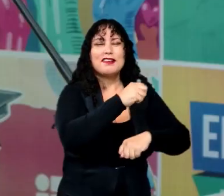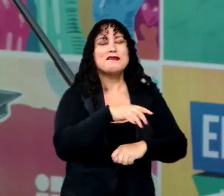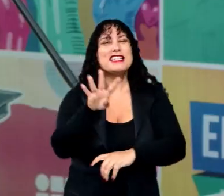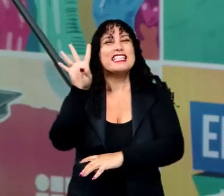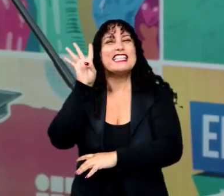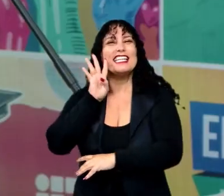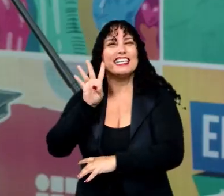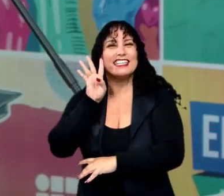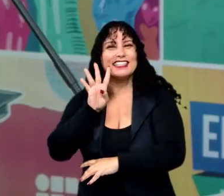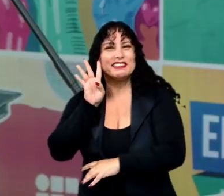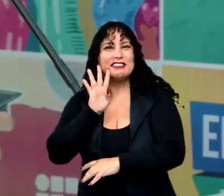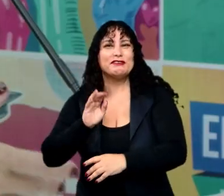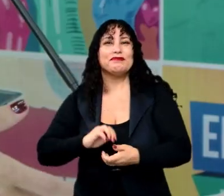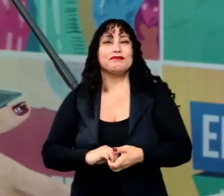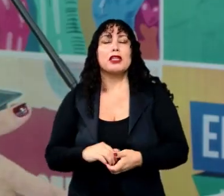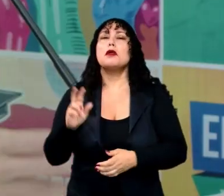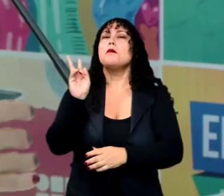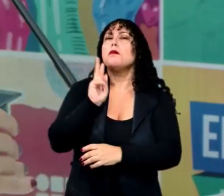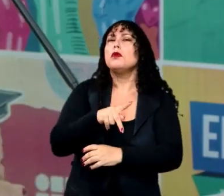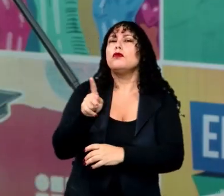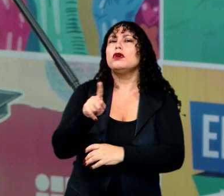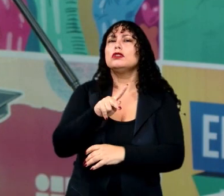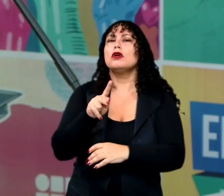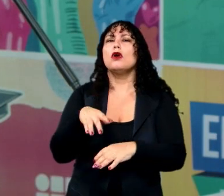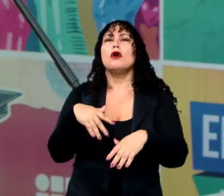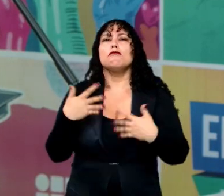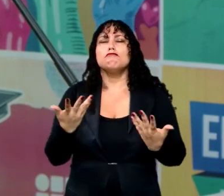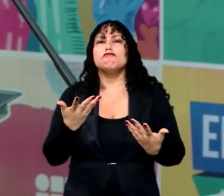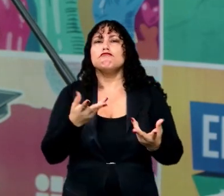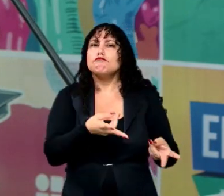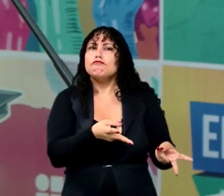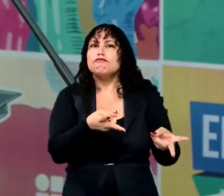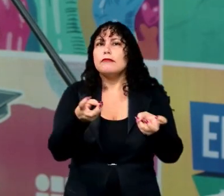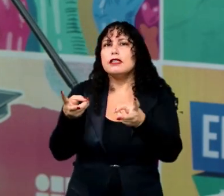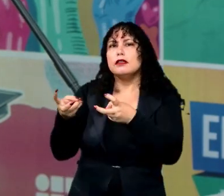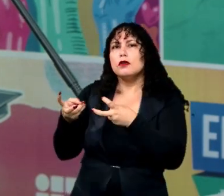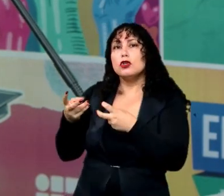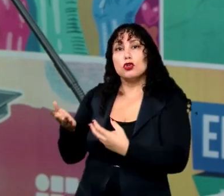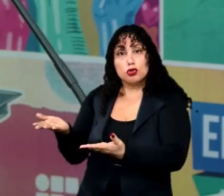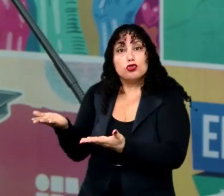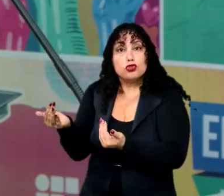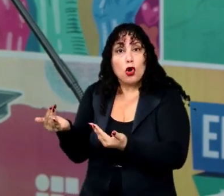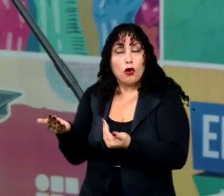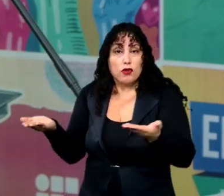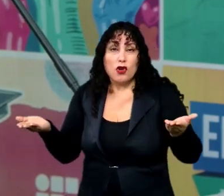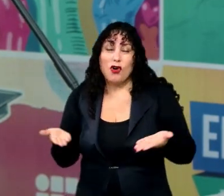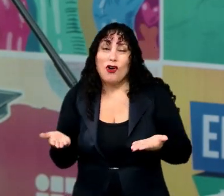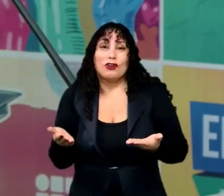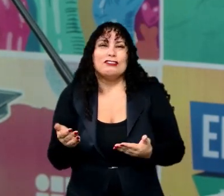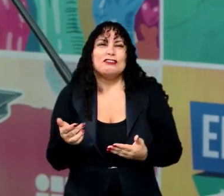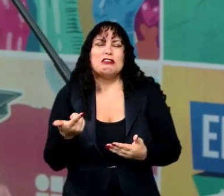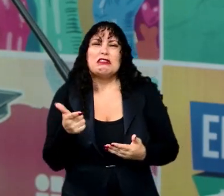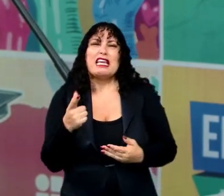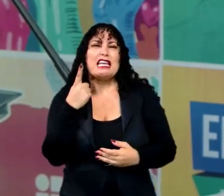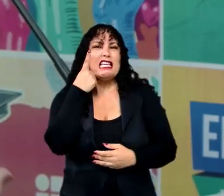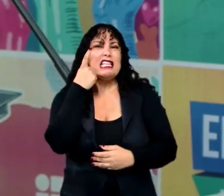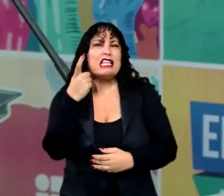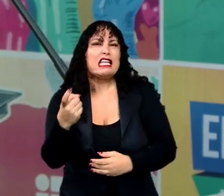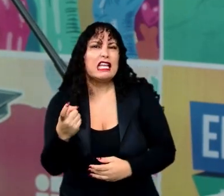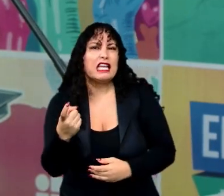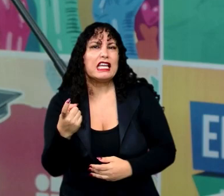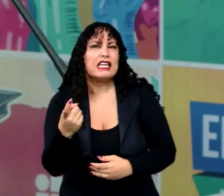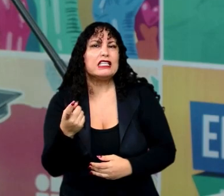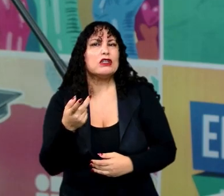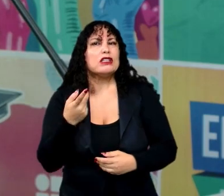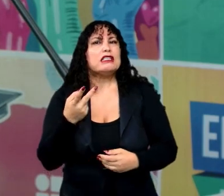bacana né e professor eh considerando que os jovens hoje não t tanto interesse como a